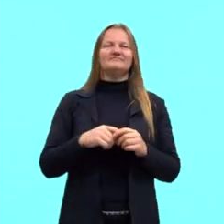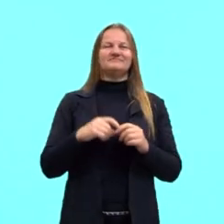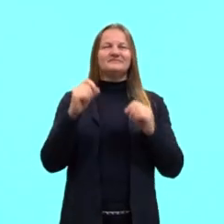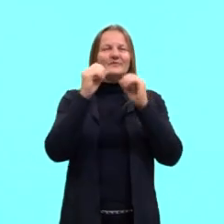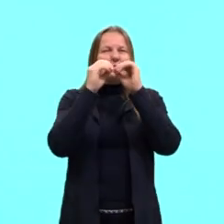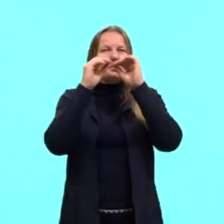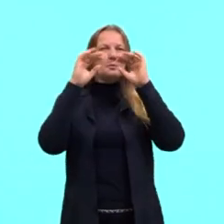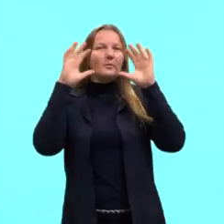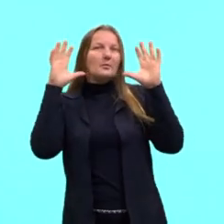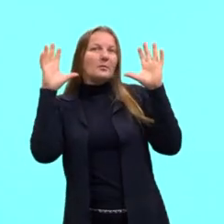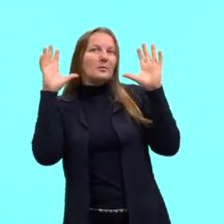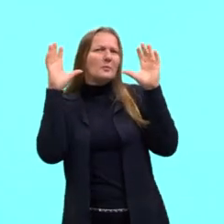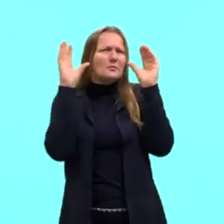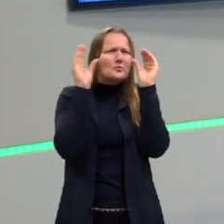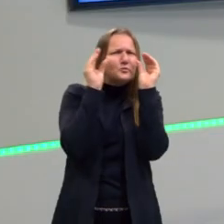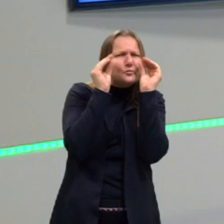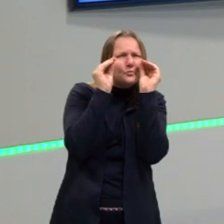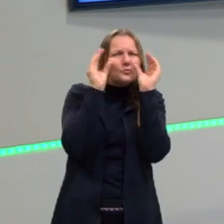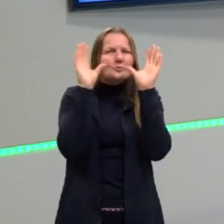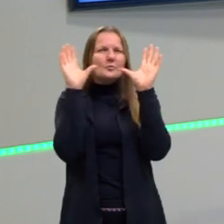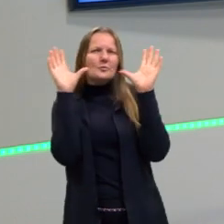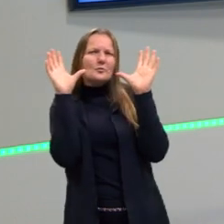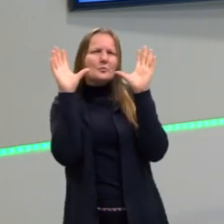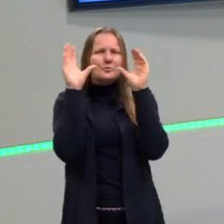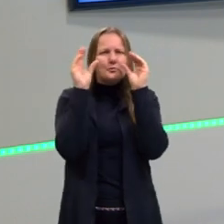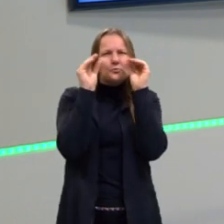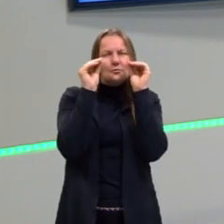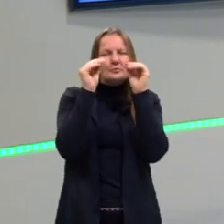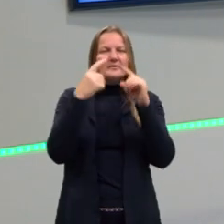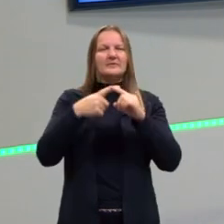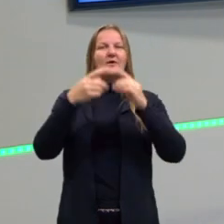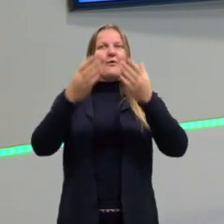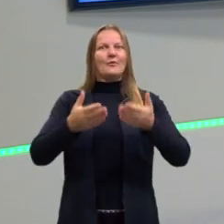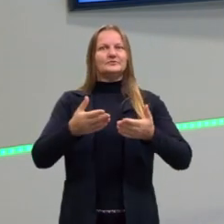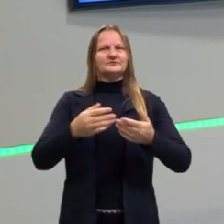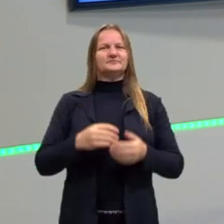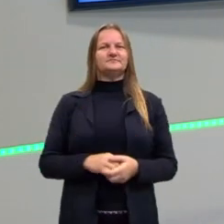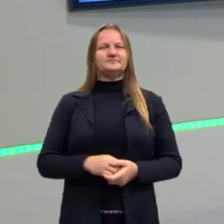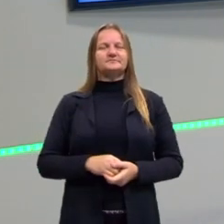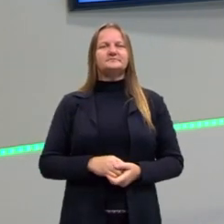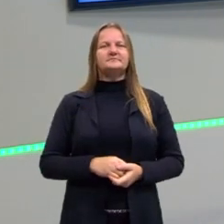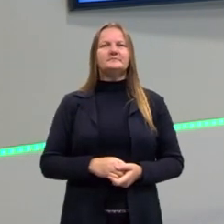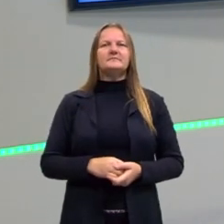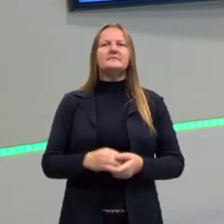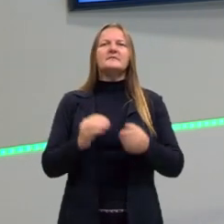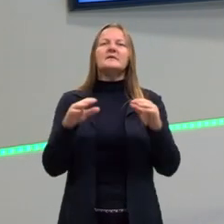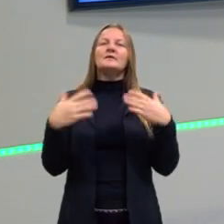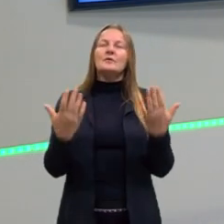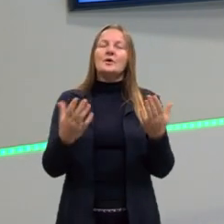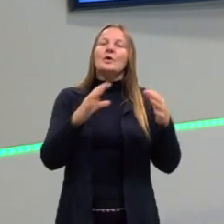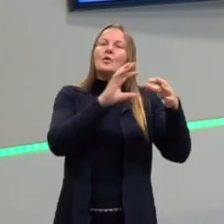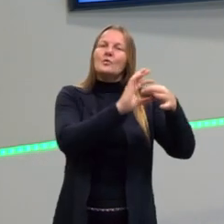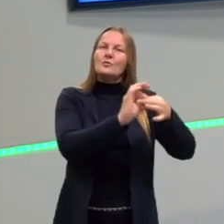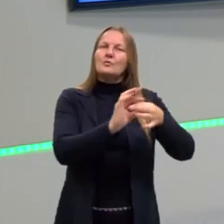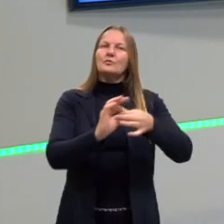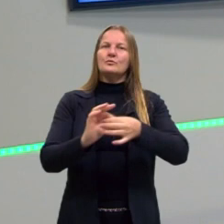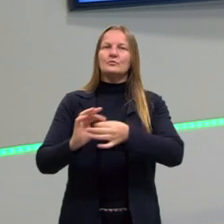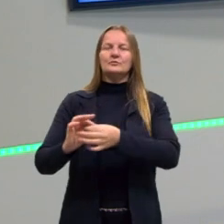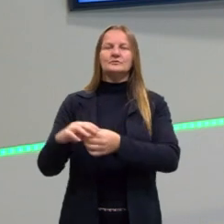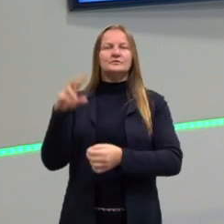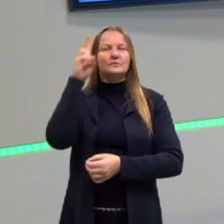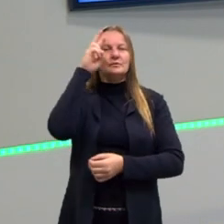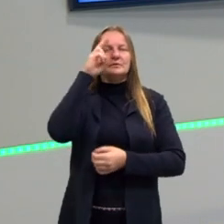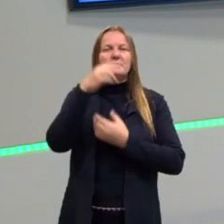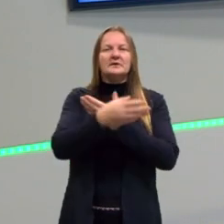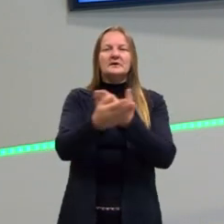essa transição nós vamos entender hoje é bom para contextualizar né lembrar